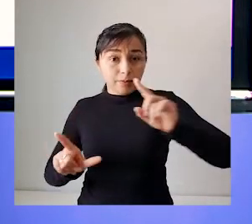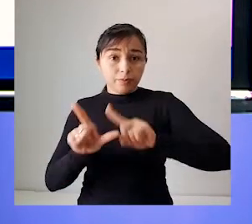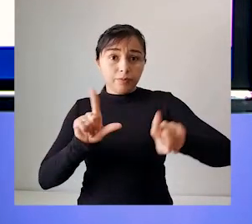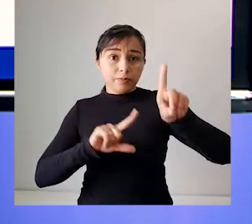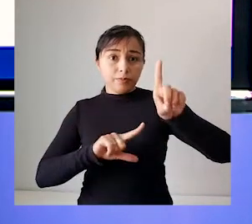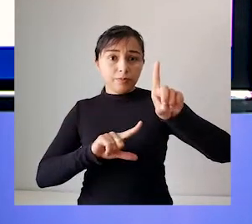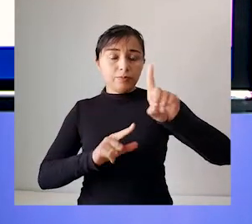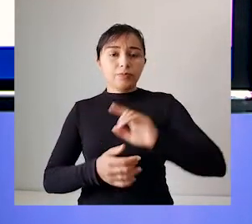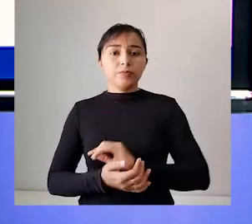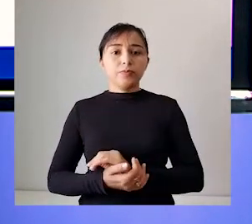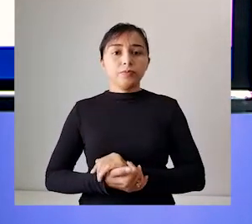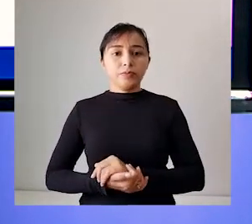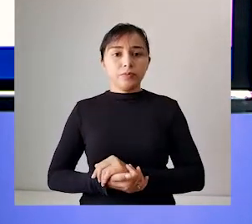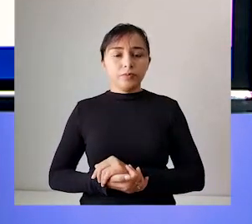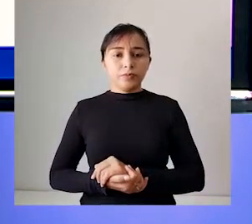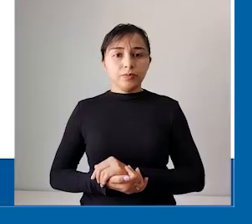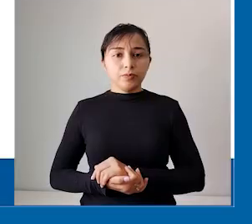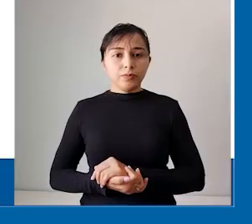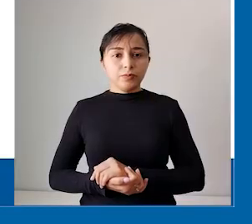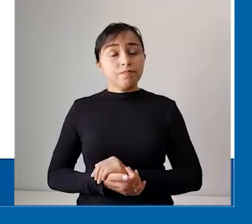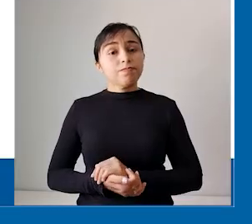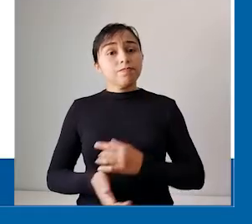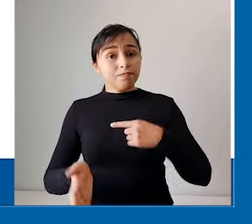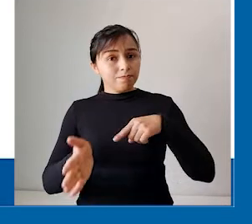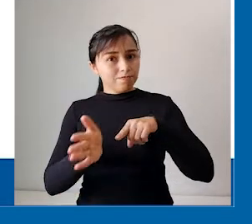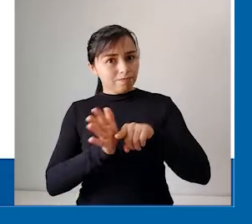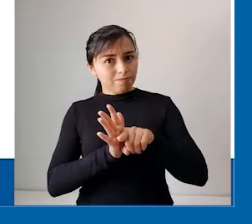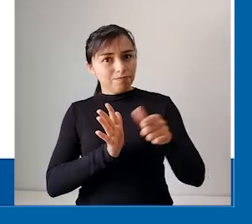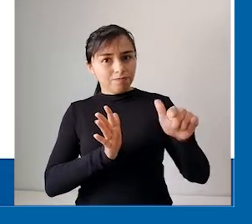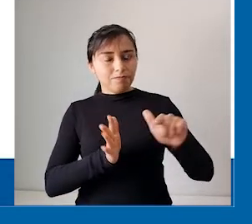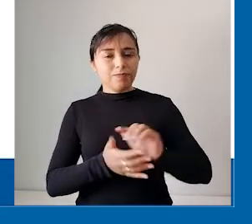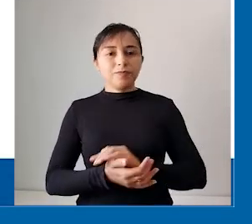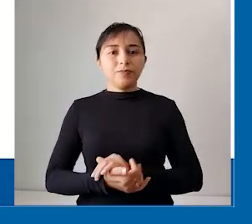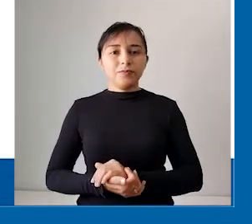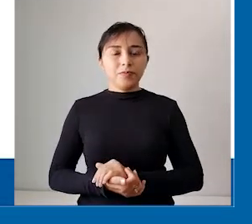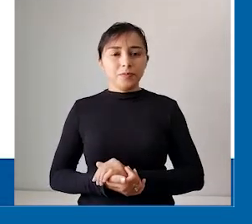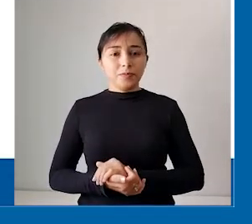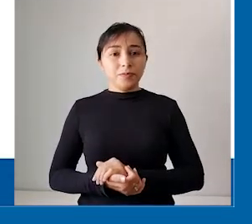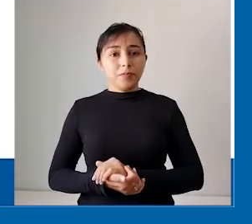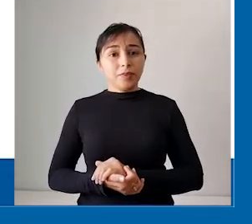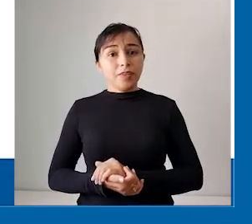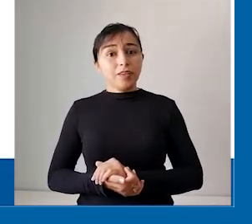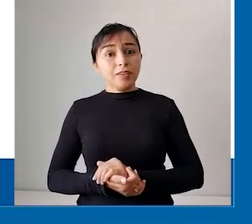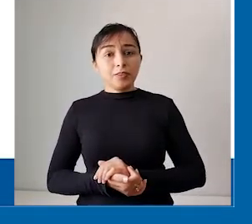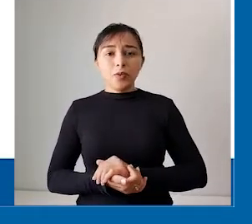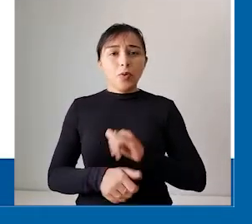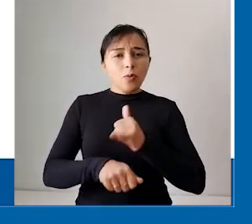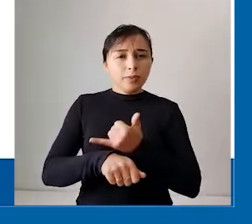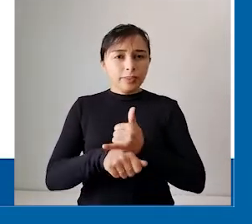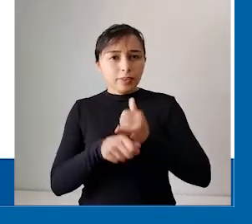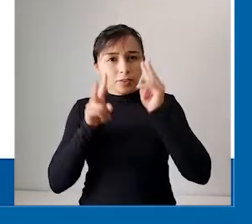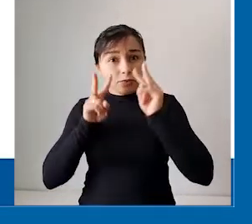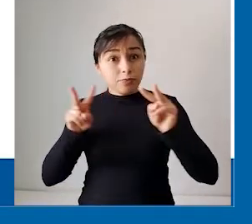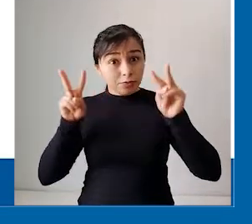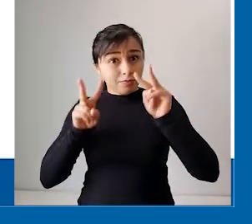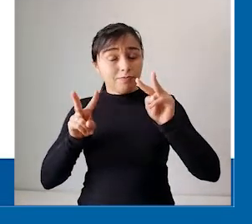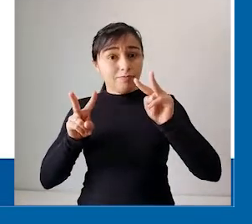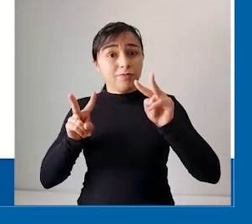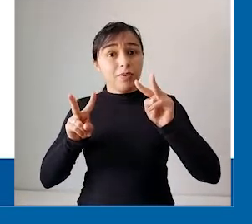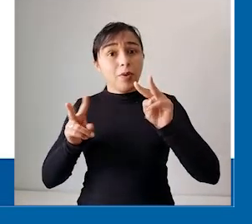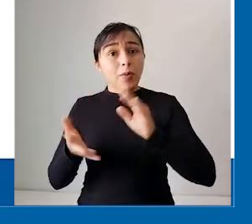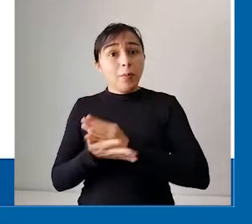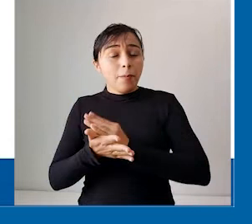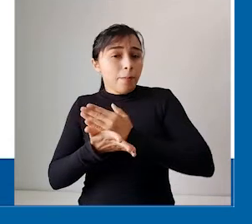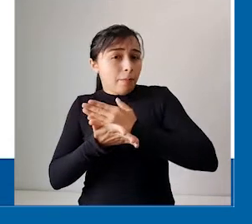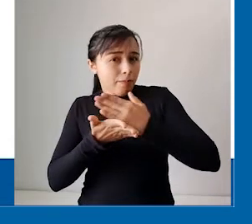D. Beleza? Vamos aqui para o próximo exercício. Em um dos efeitos visuais para